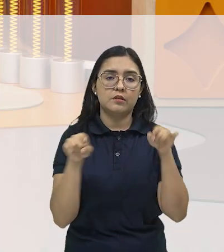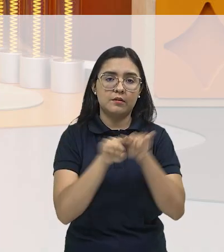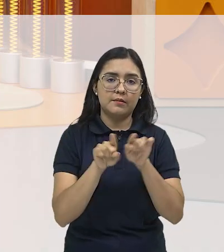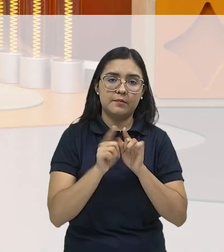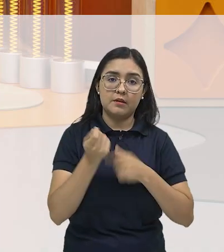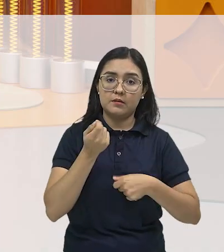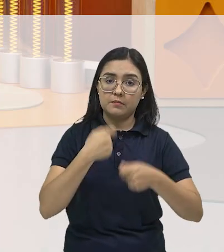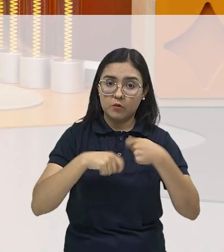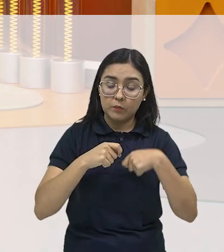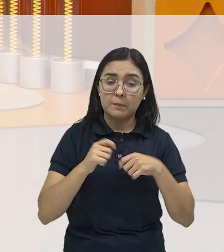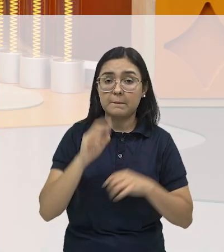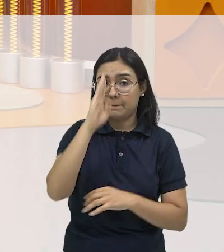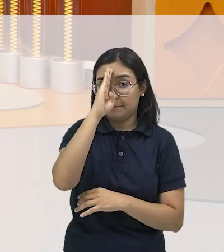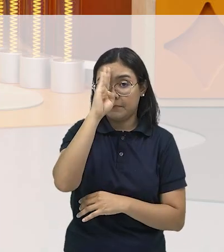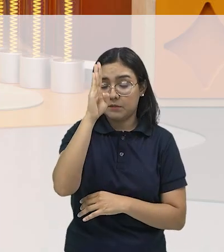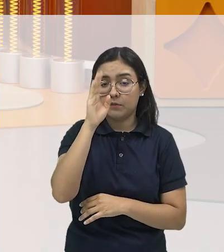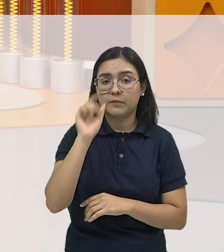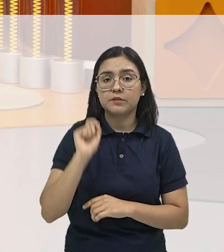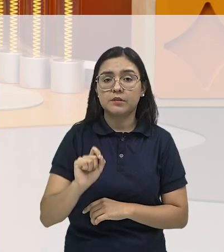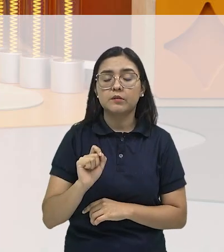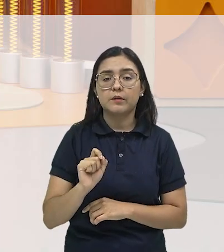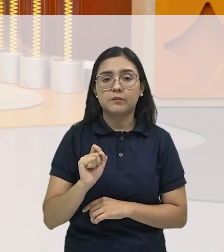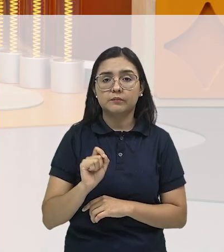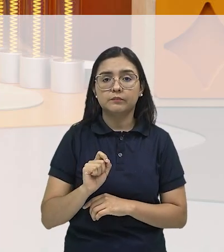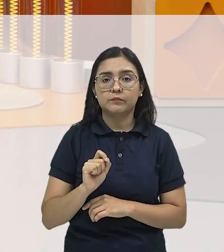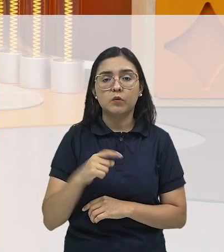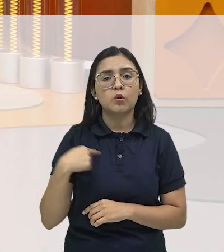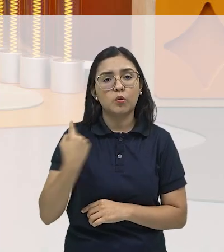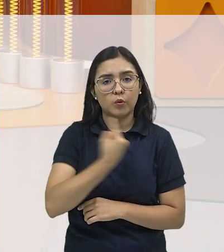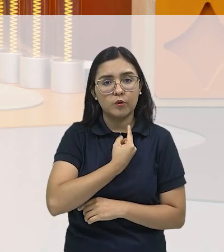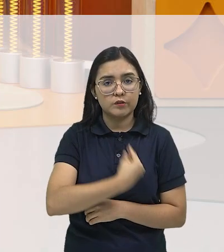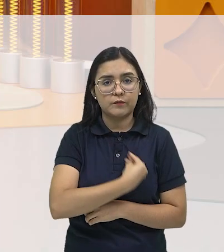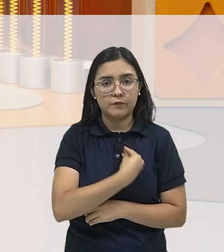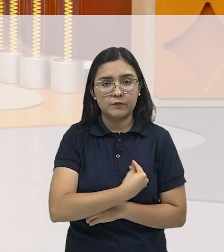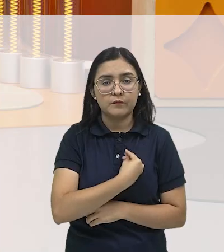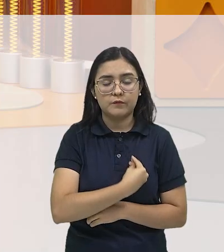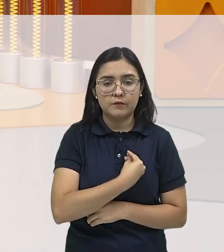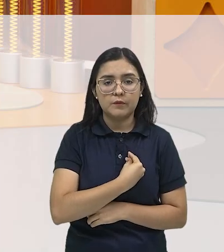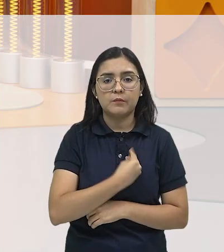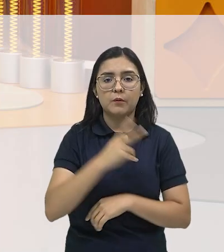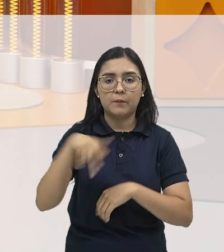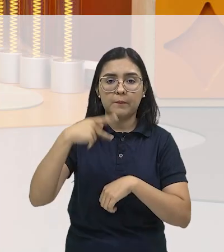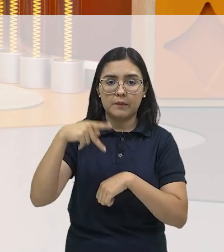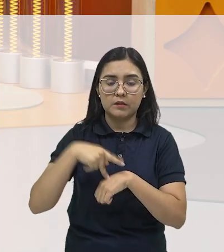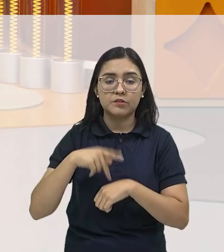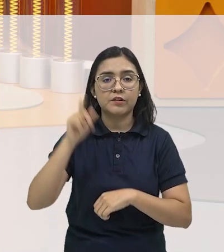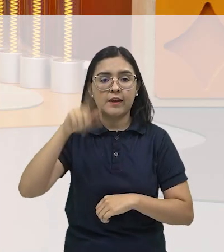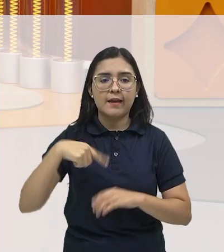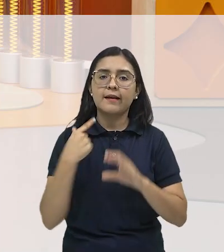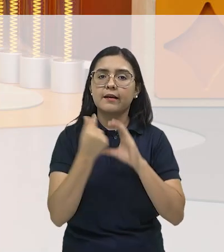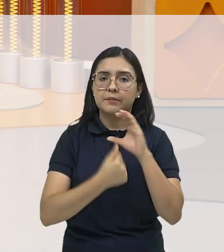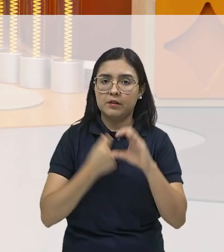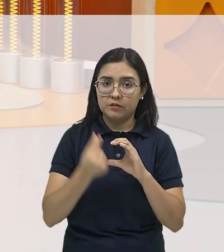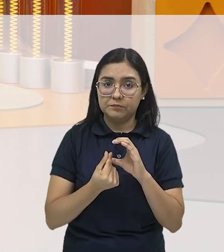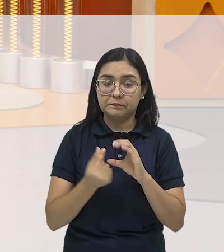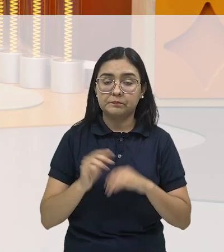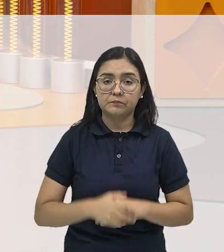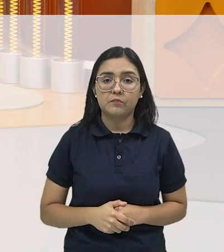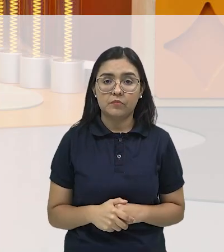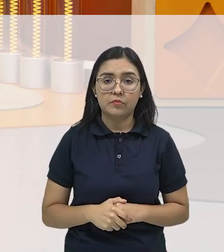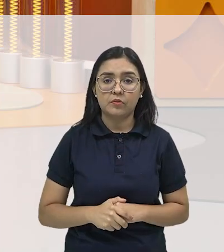economia, principalmente para a gente, tá? Nós que vivemos num país que é capitalista.